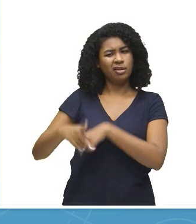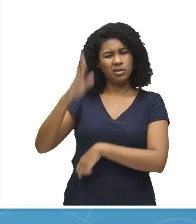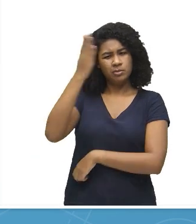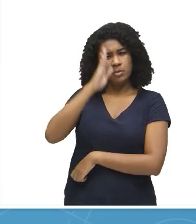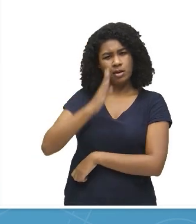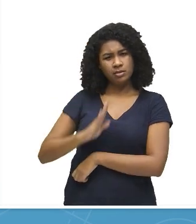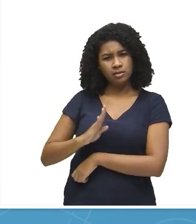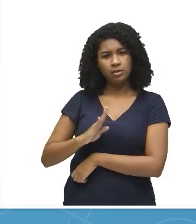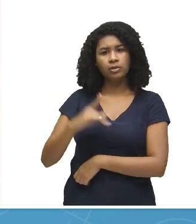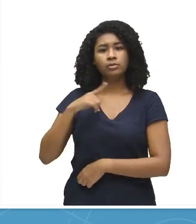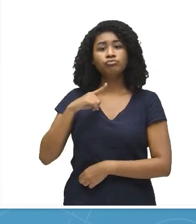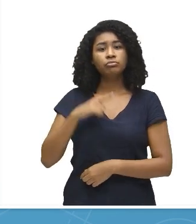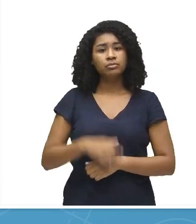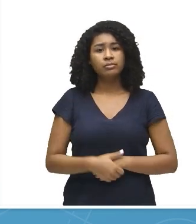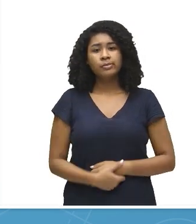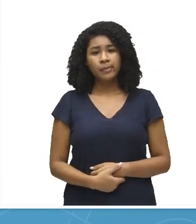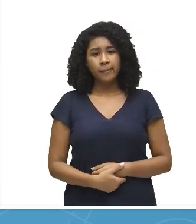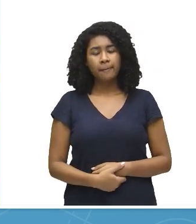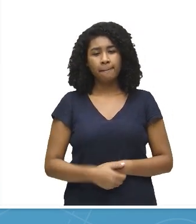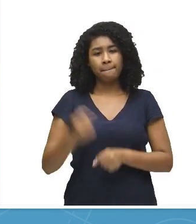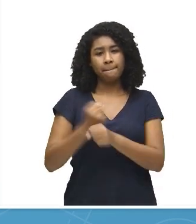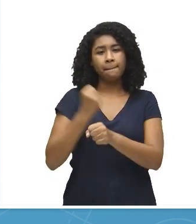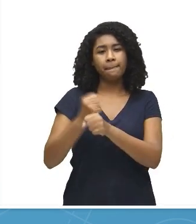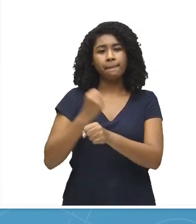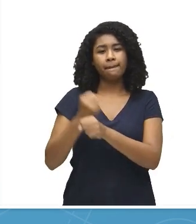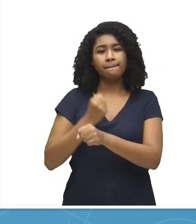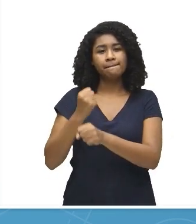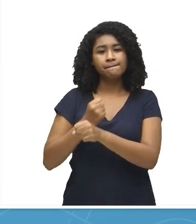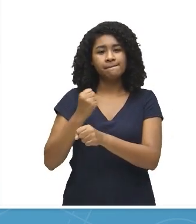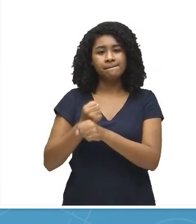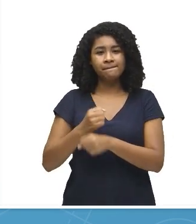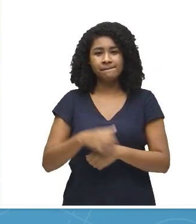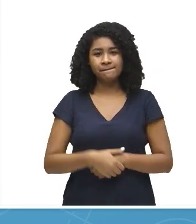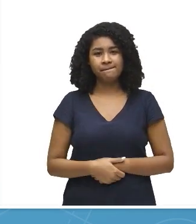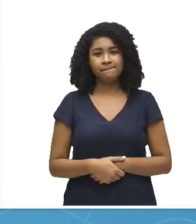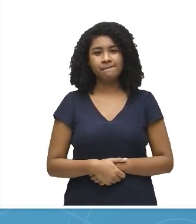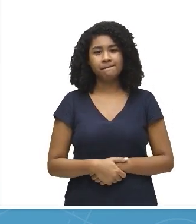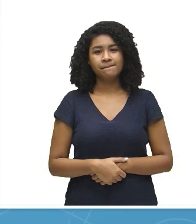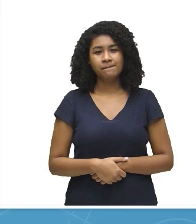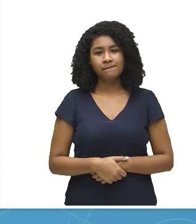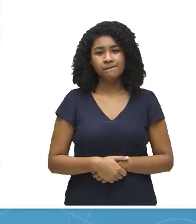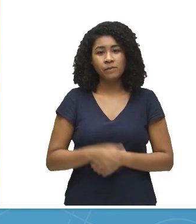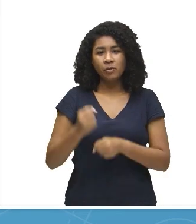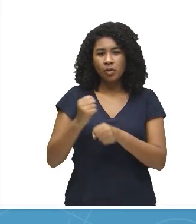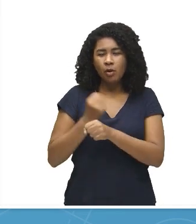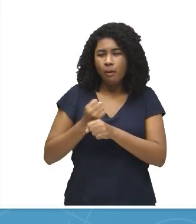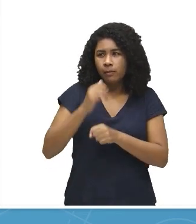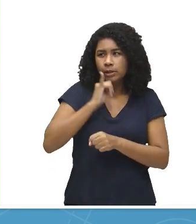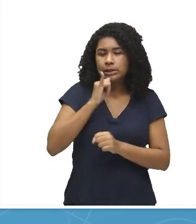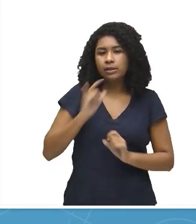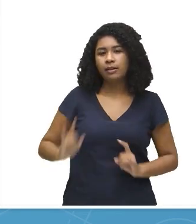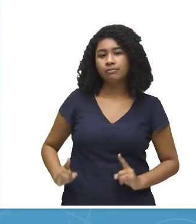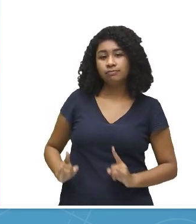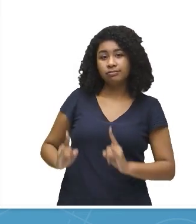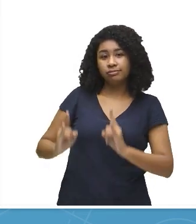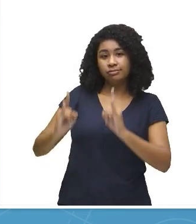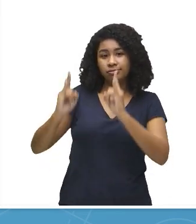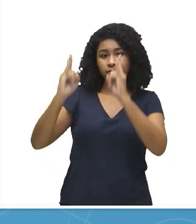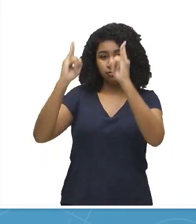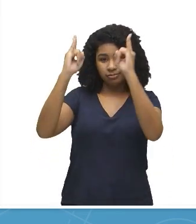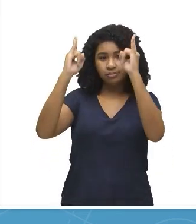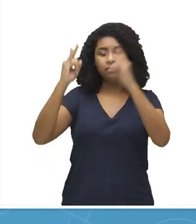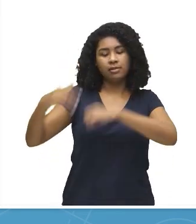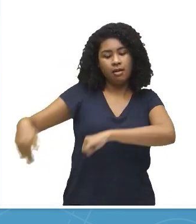aquelas construções de grande porte. No caso aí da imagem, olha, a gente tem a construção de um prédio, né? As rodovias,